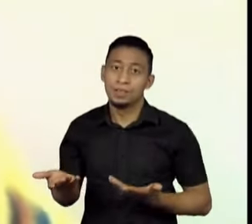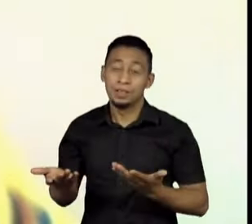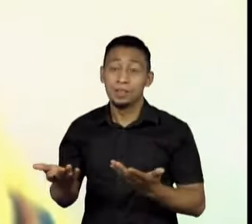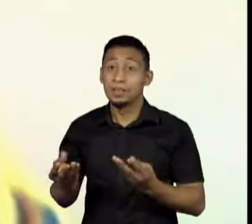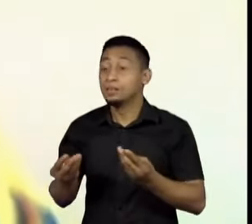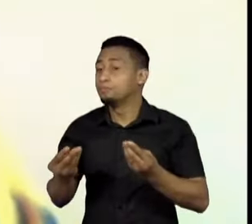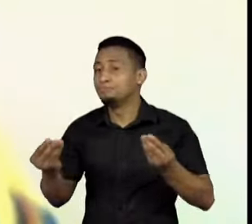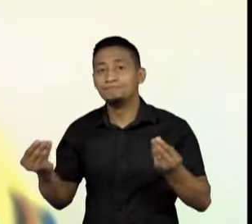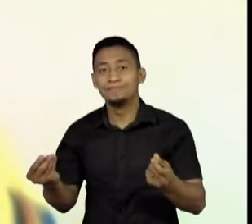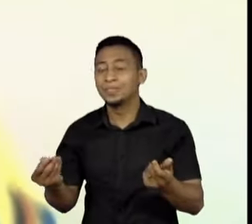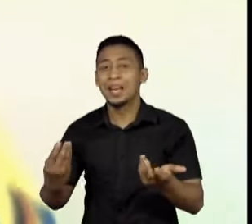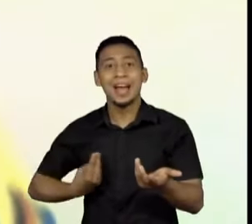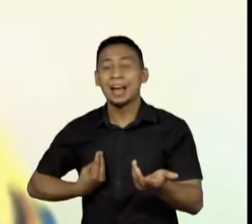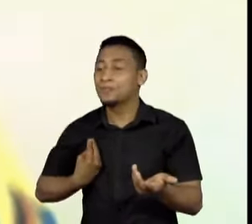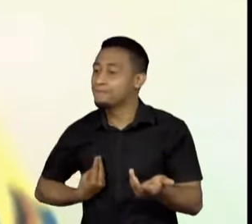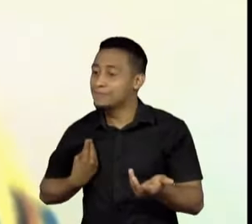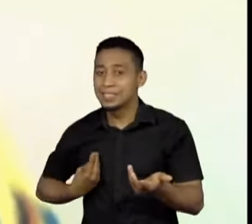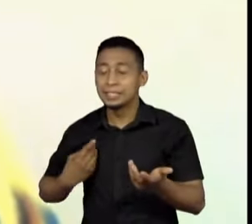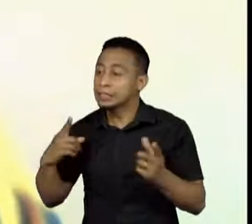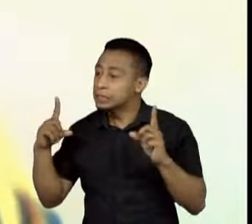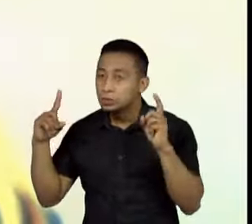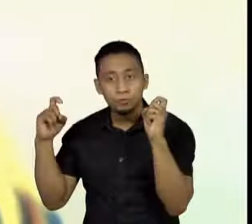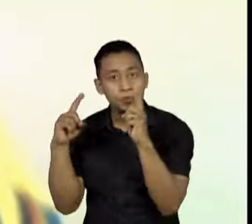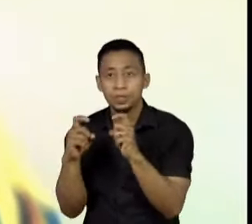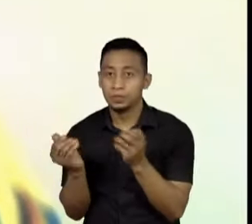É uma situação assim,